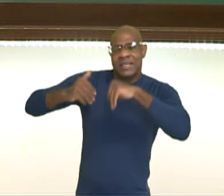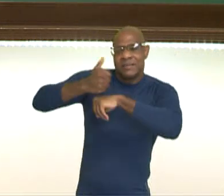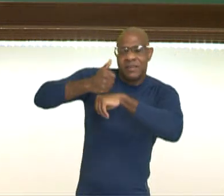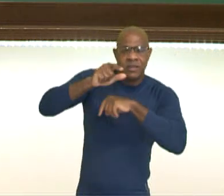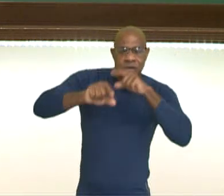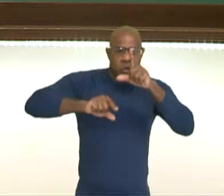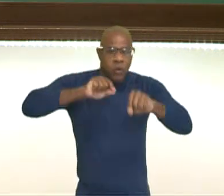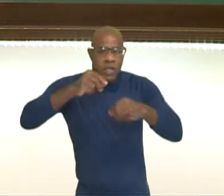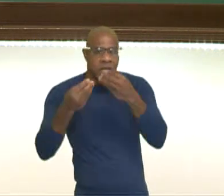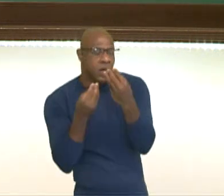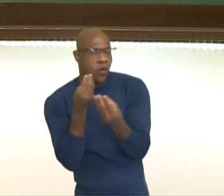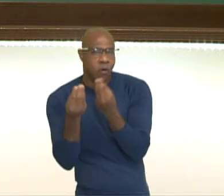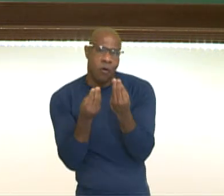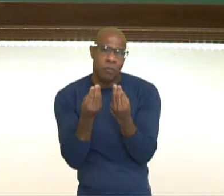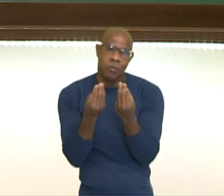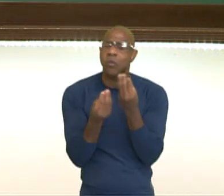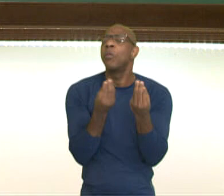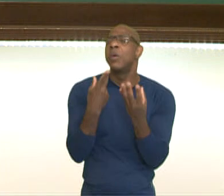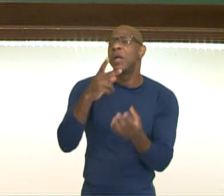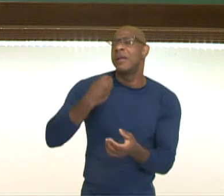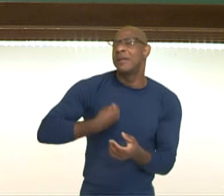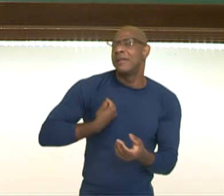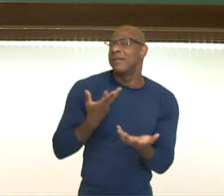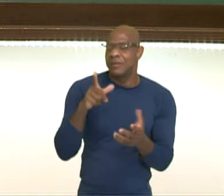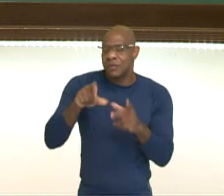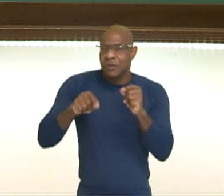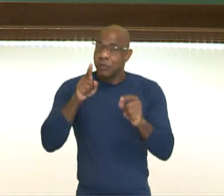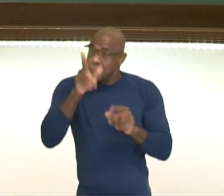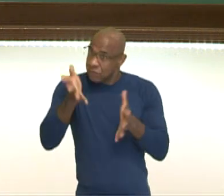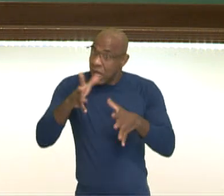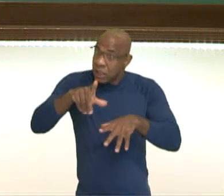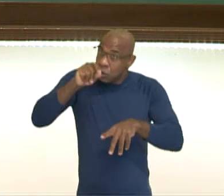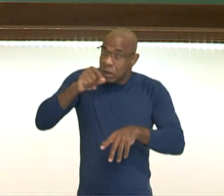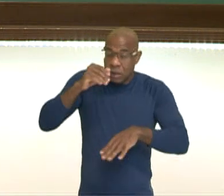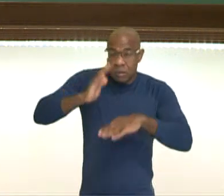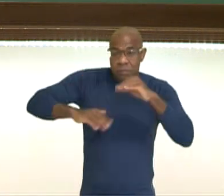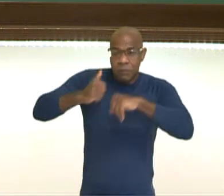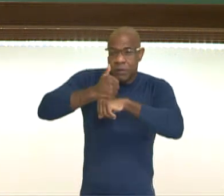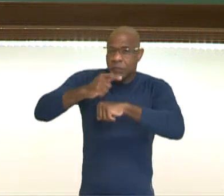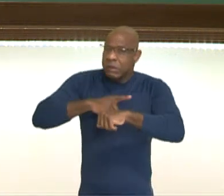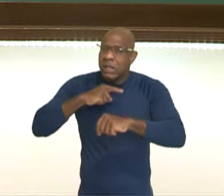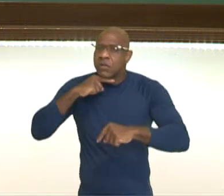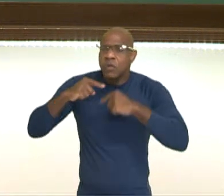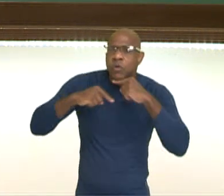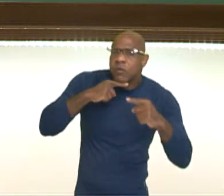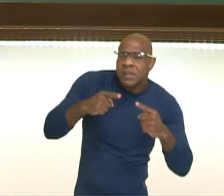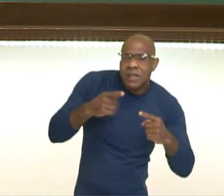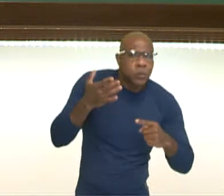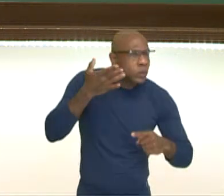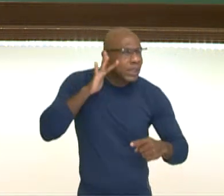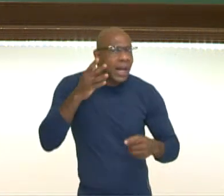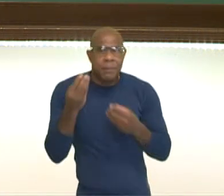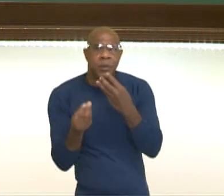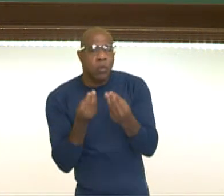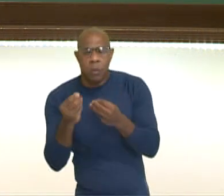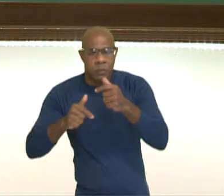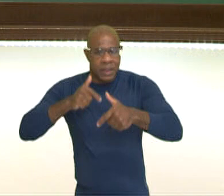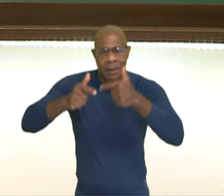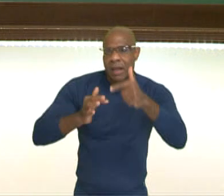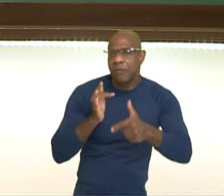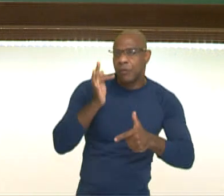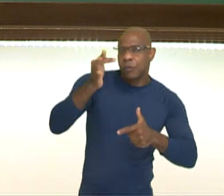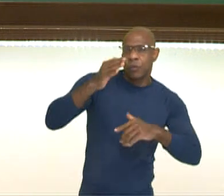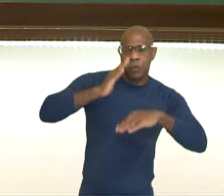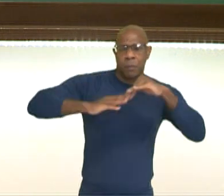questão da escolha da profissão? Já escolheu? Está em dúvida? Importante ver o que a matéria traz,